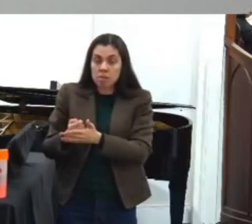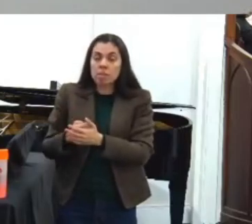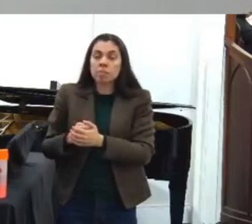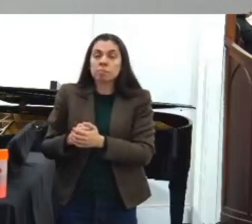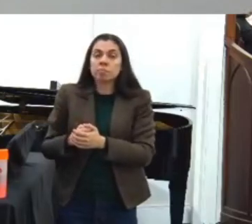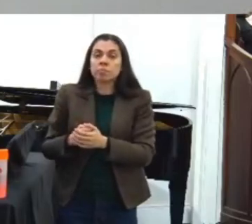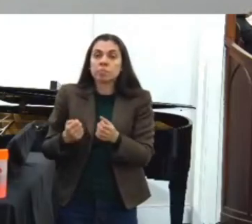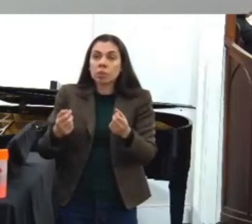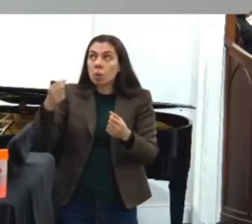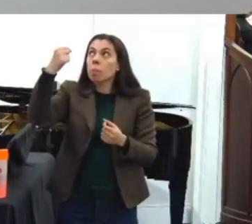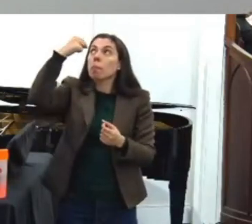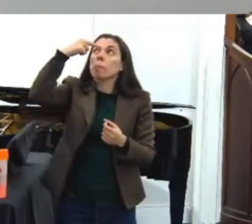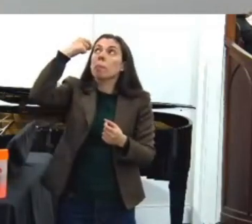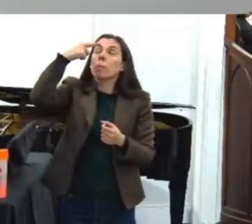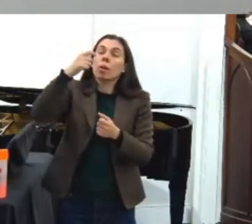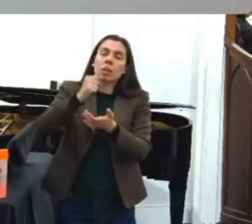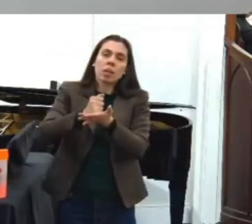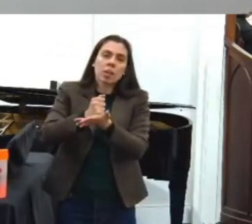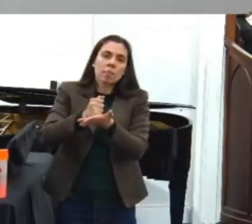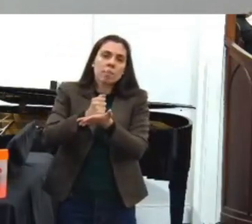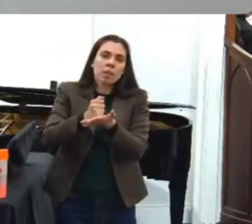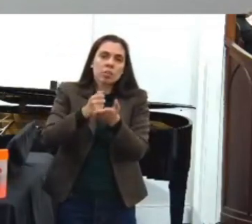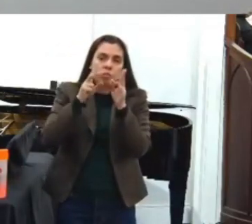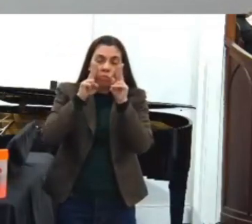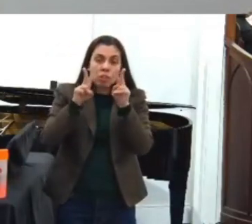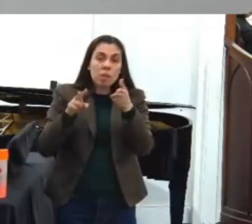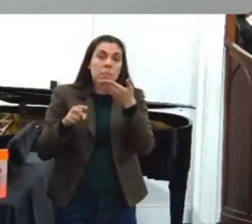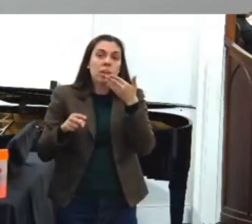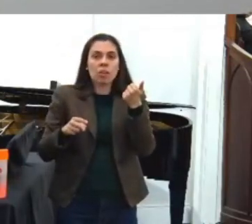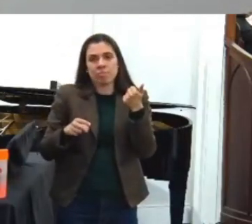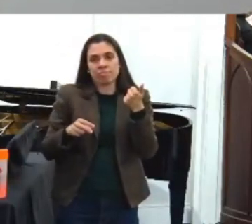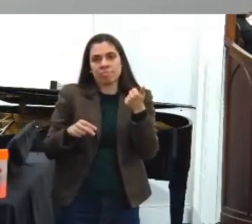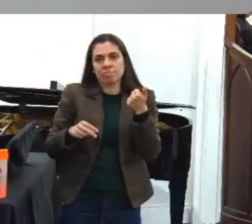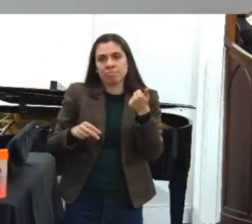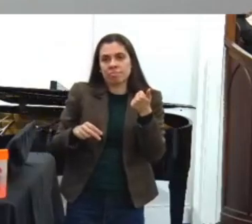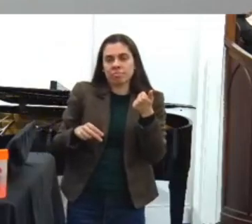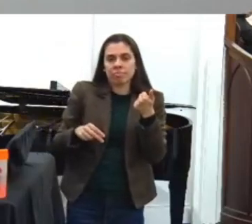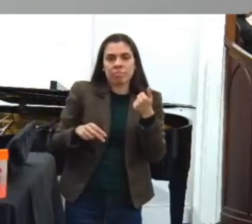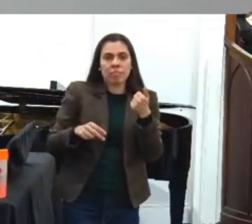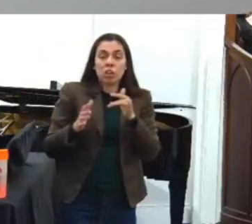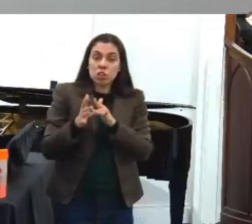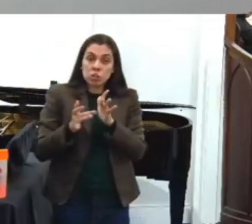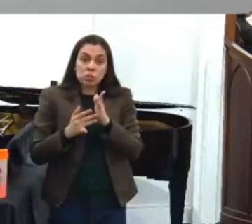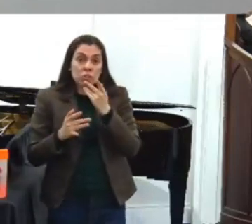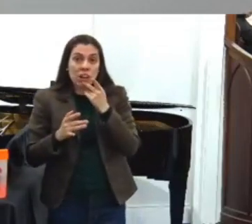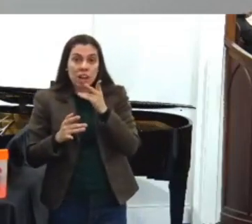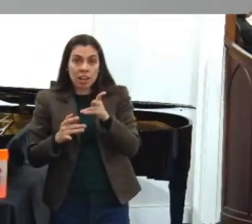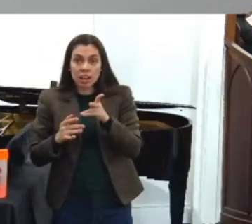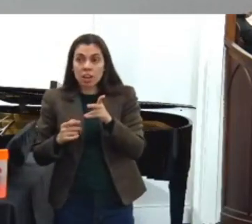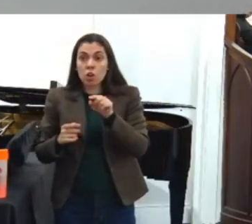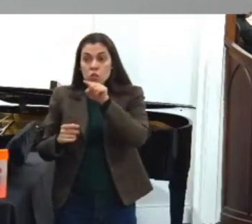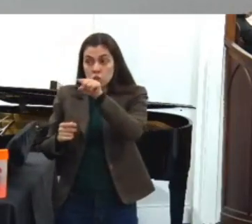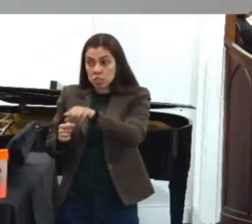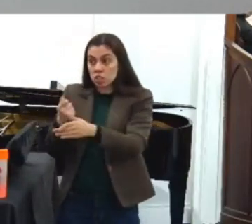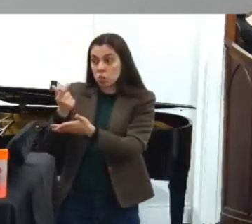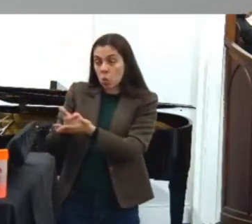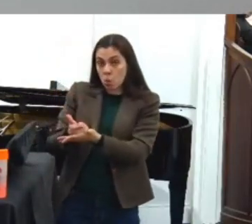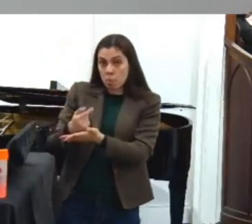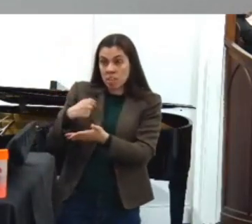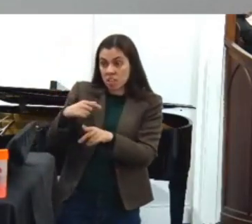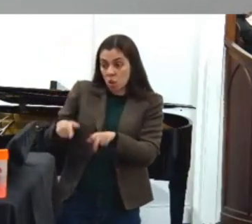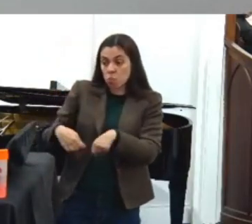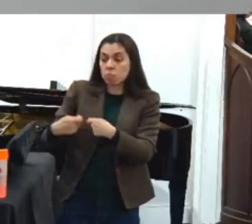que vejas. Eis aí o conselho do